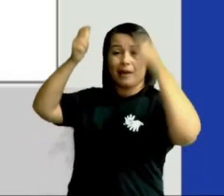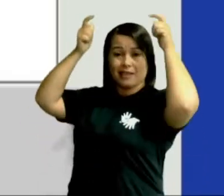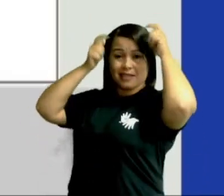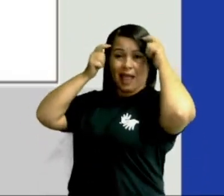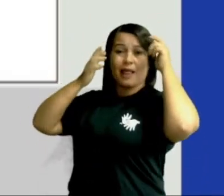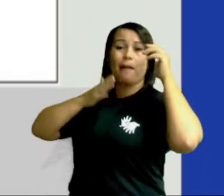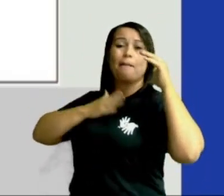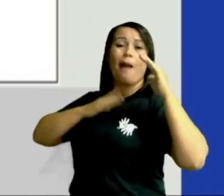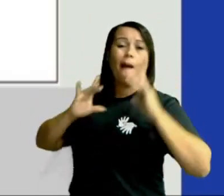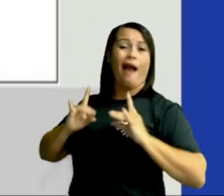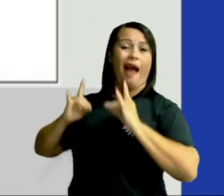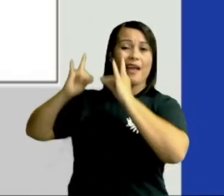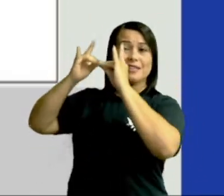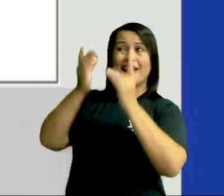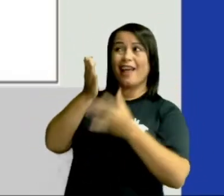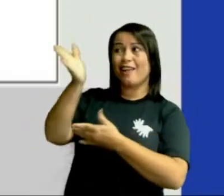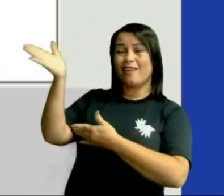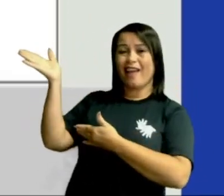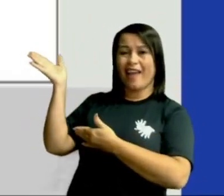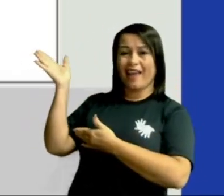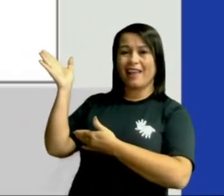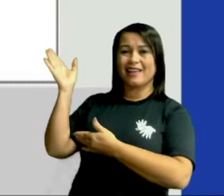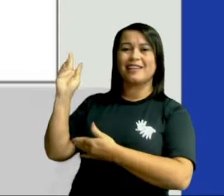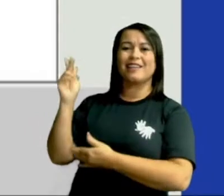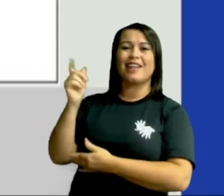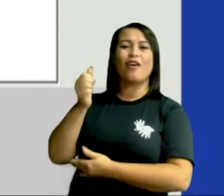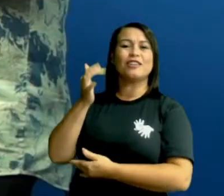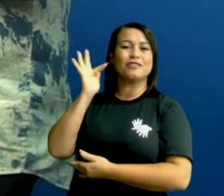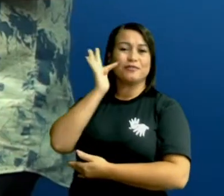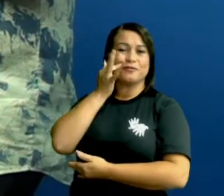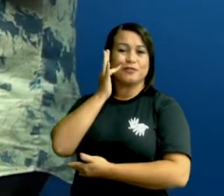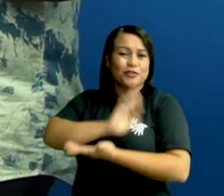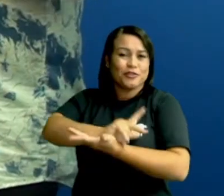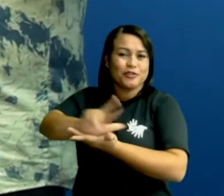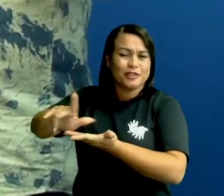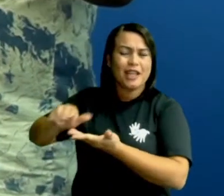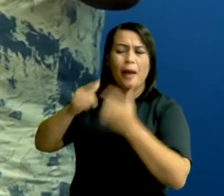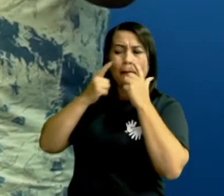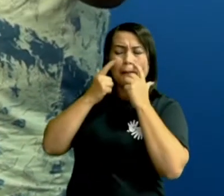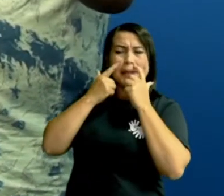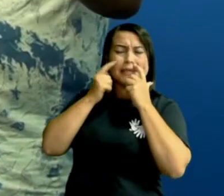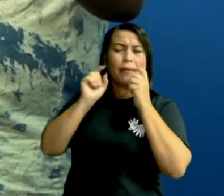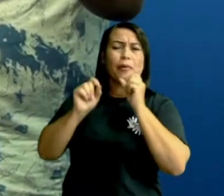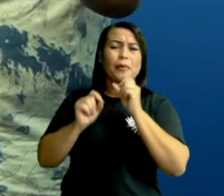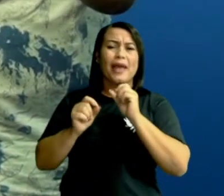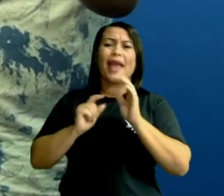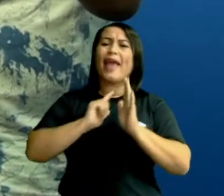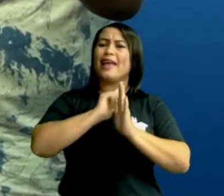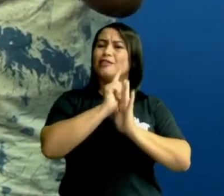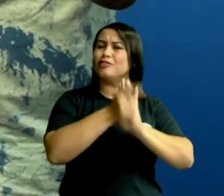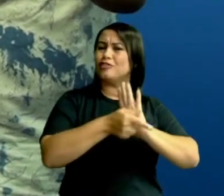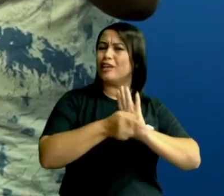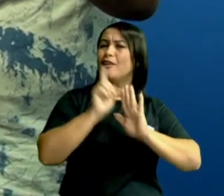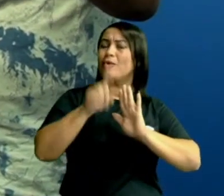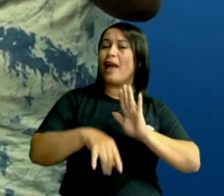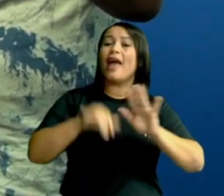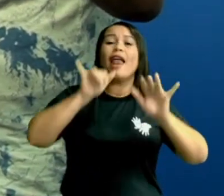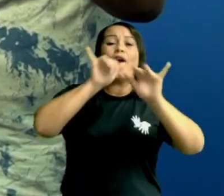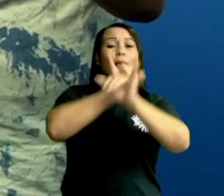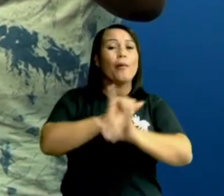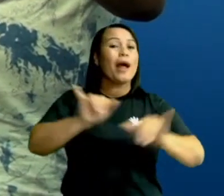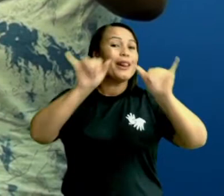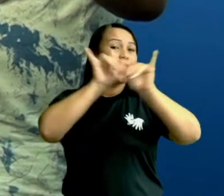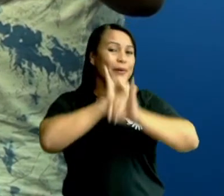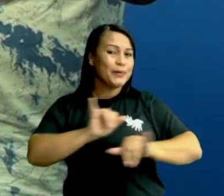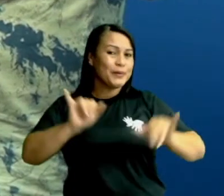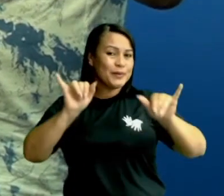castelo é logo ali na hortifruti. Percebam que esse gênero é o quê? É um anúncio